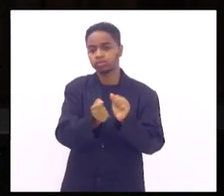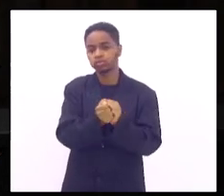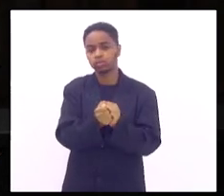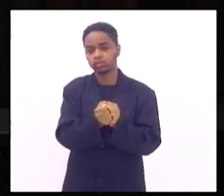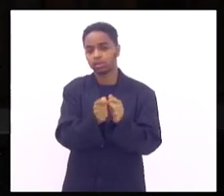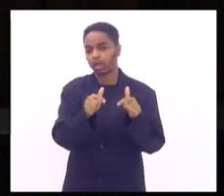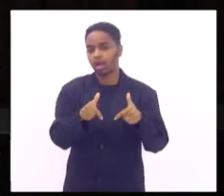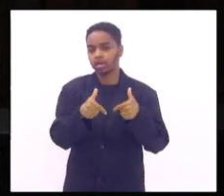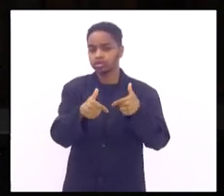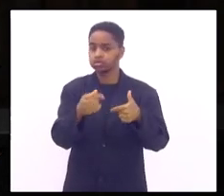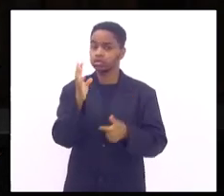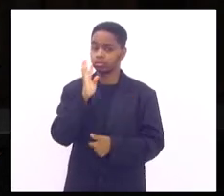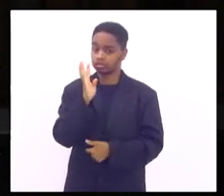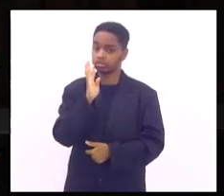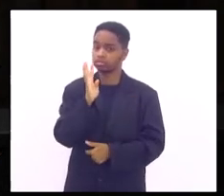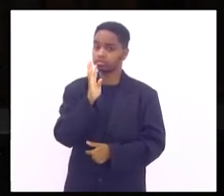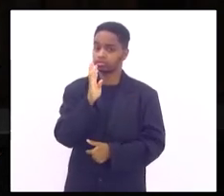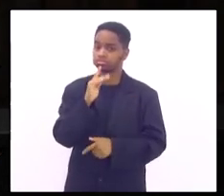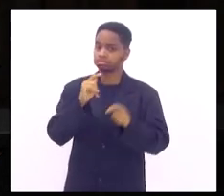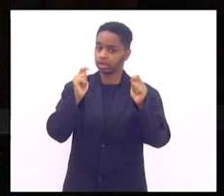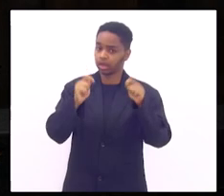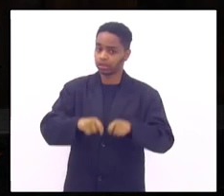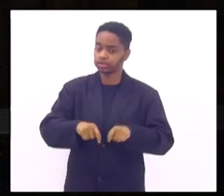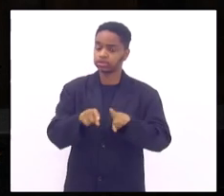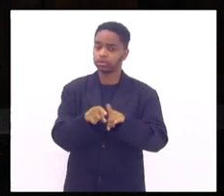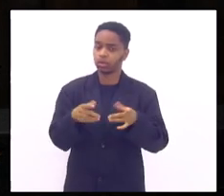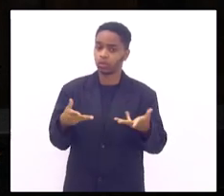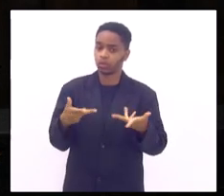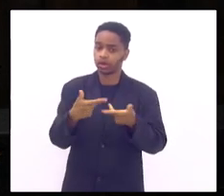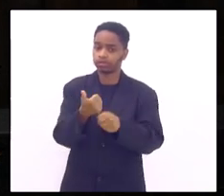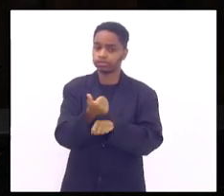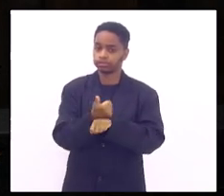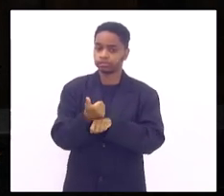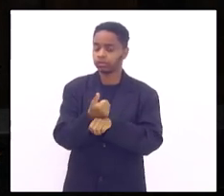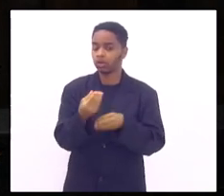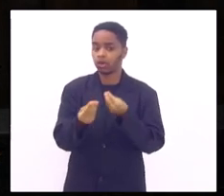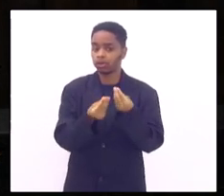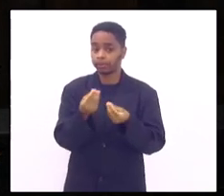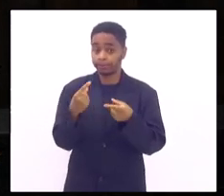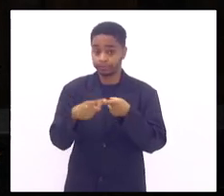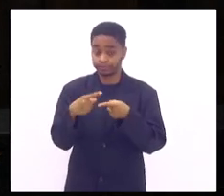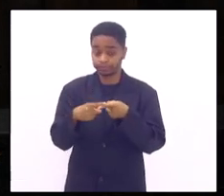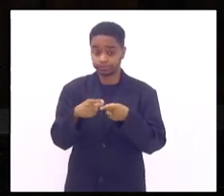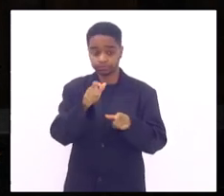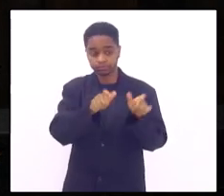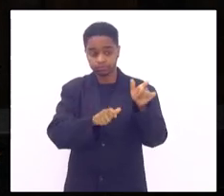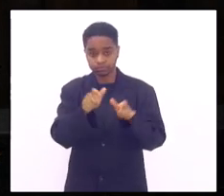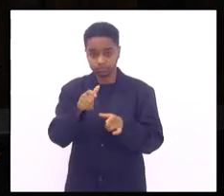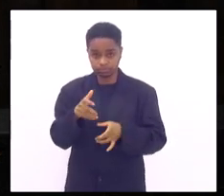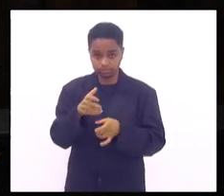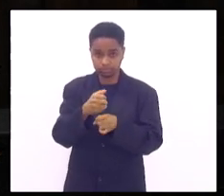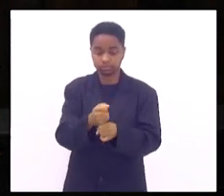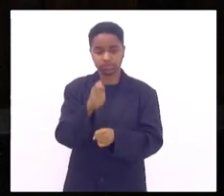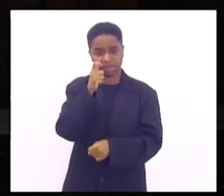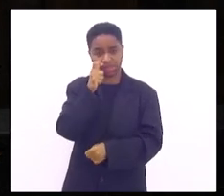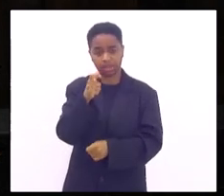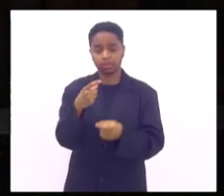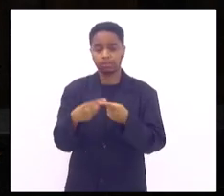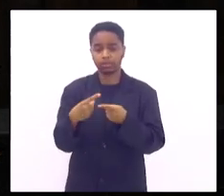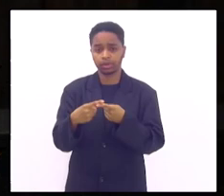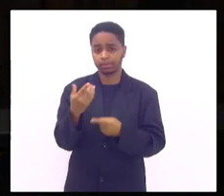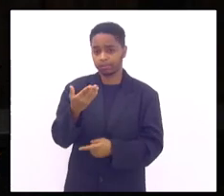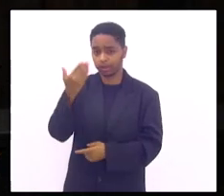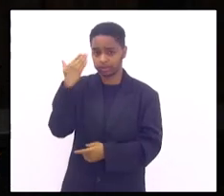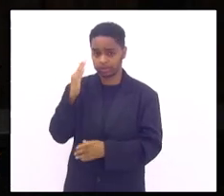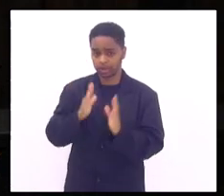dessa ação tão bacana de capacitação e qualificação profissional do contador? Porque o contador é interessante, né? Em algum momento no